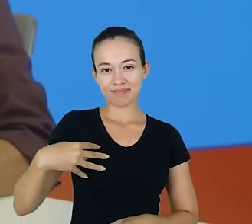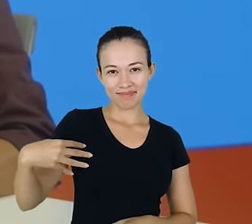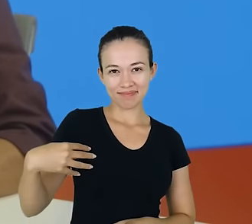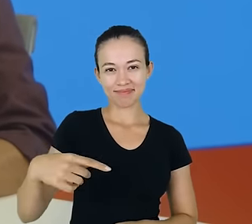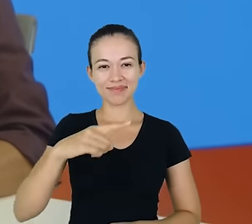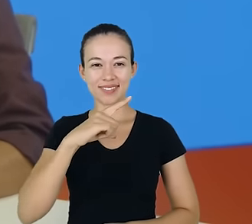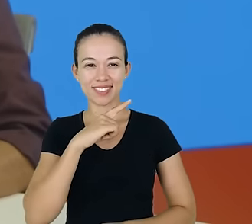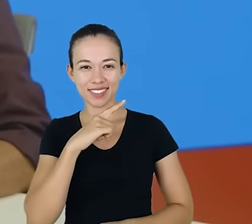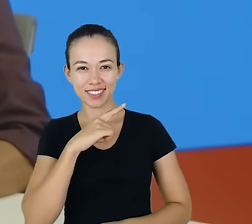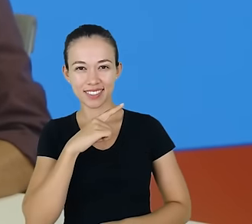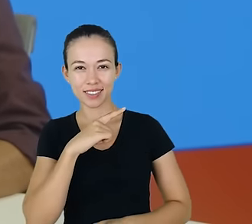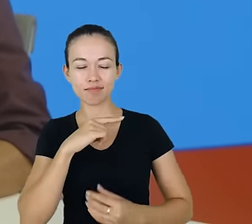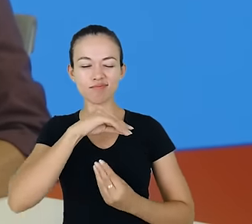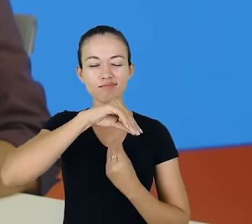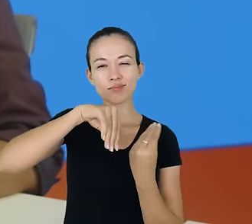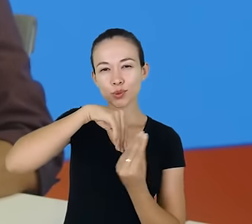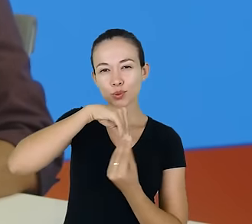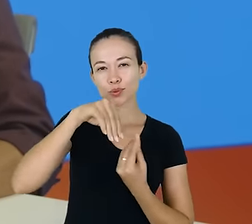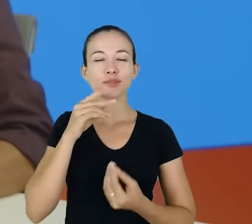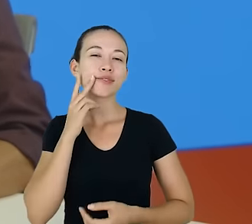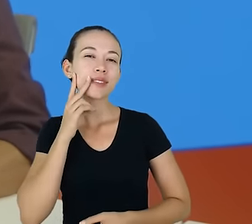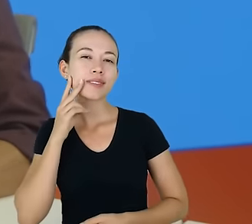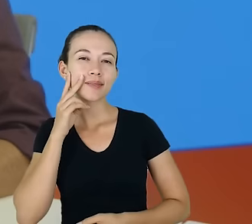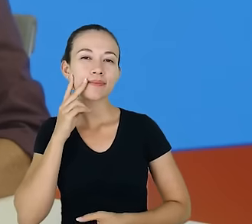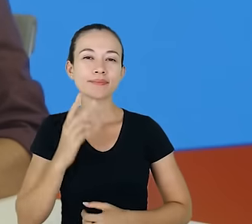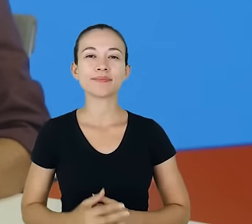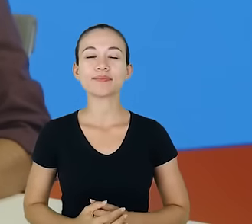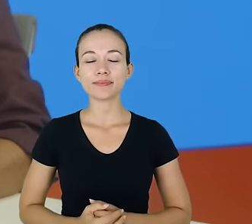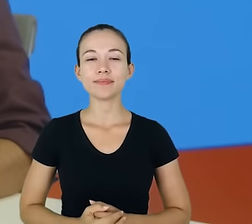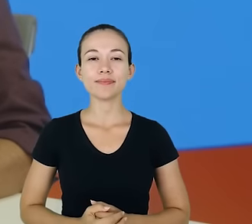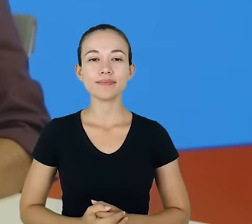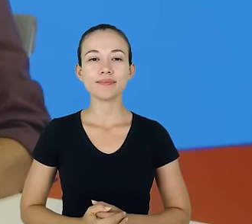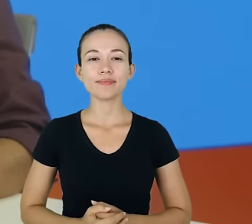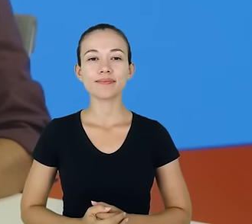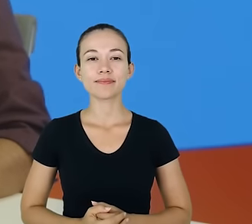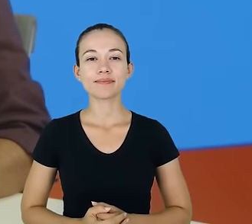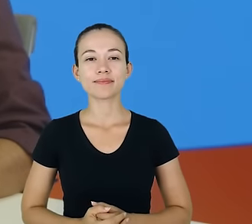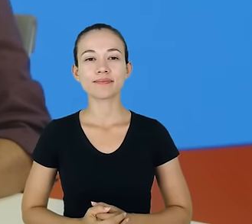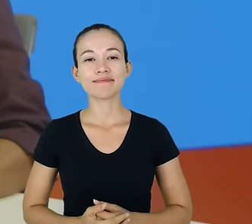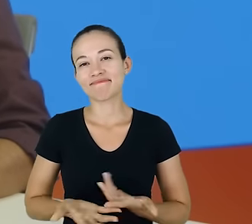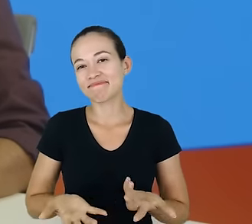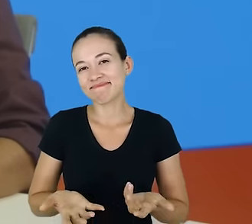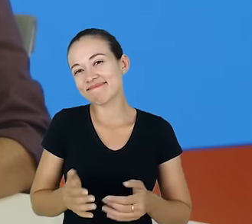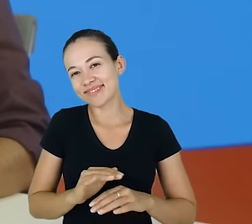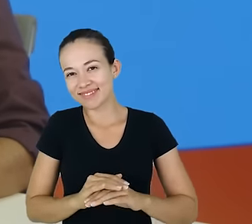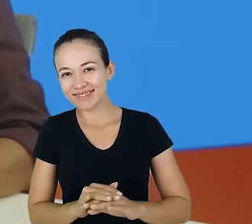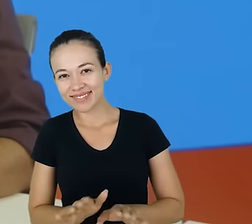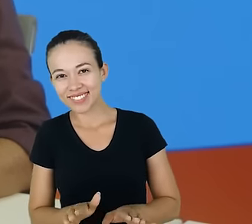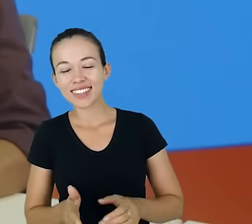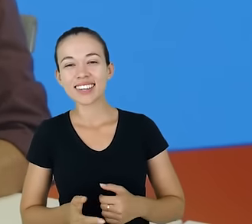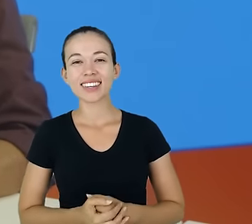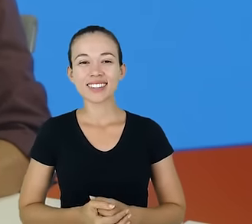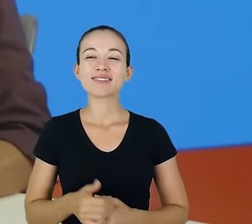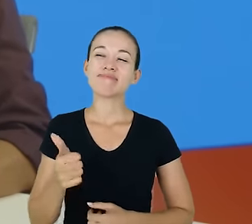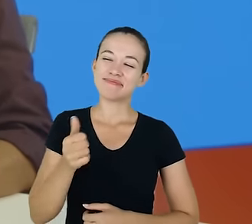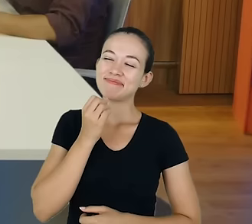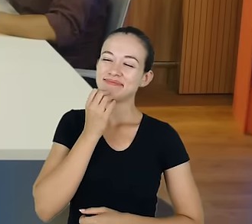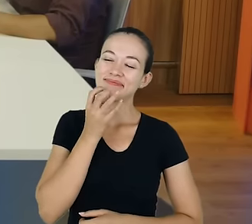um roxinho um um vinho eh bom acho que é isso